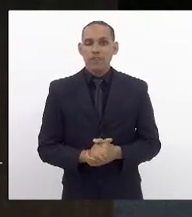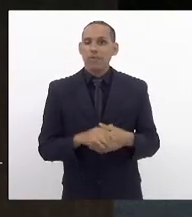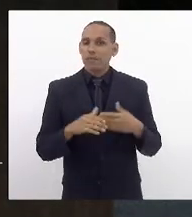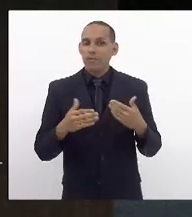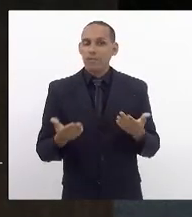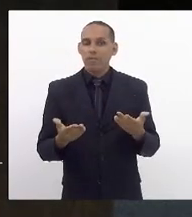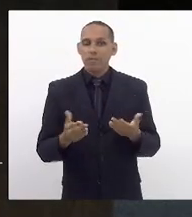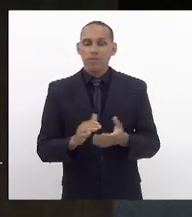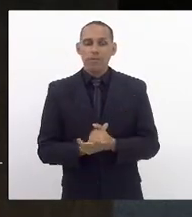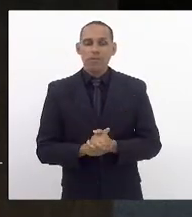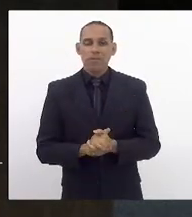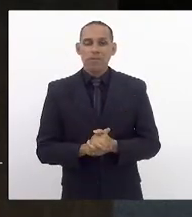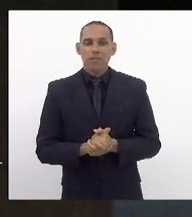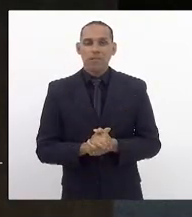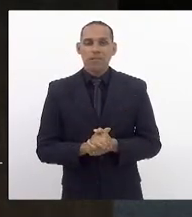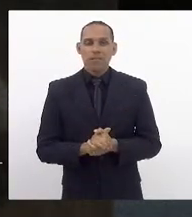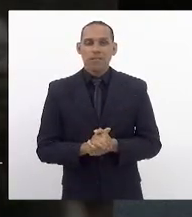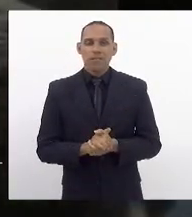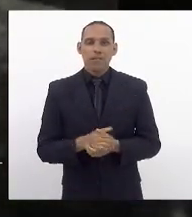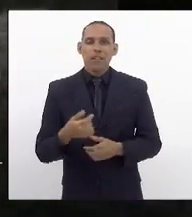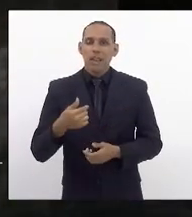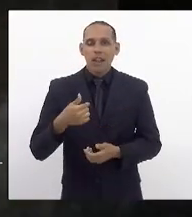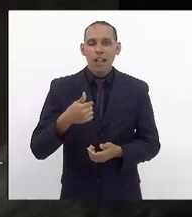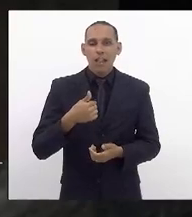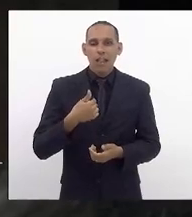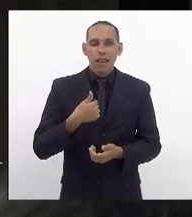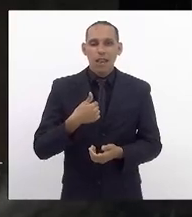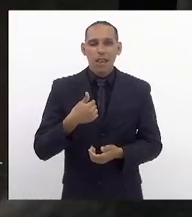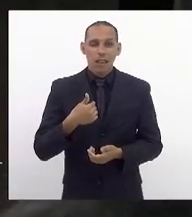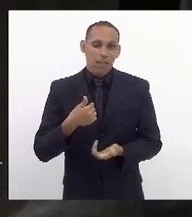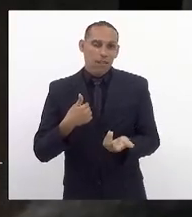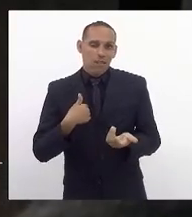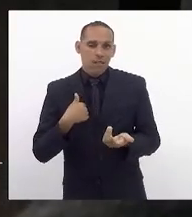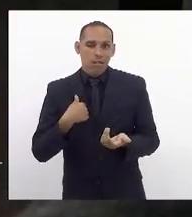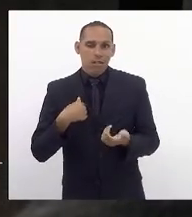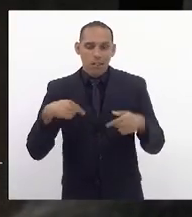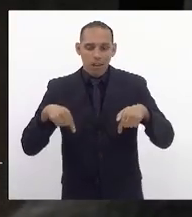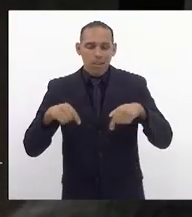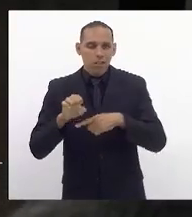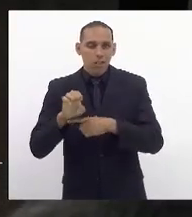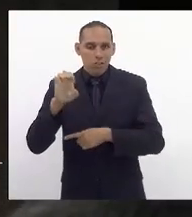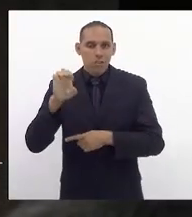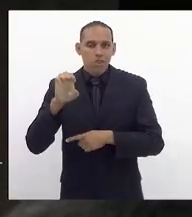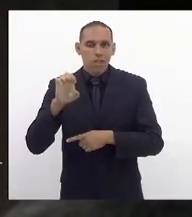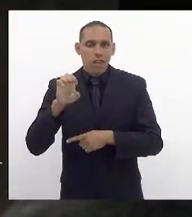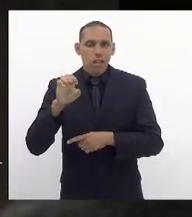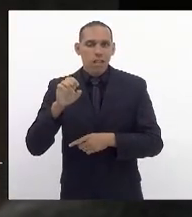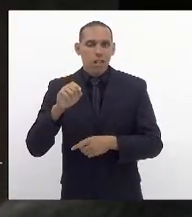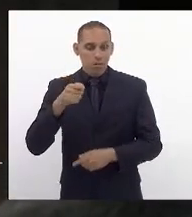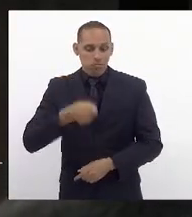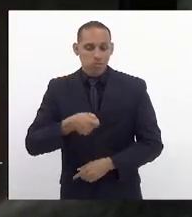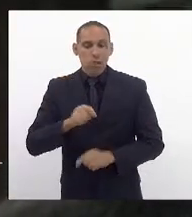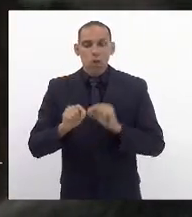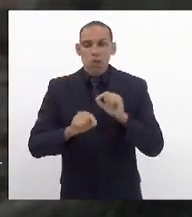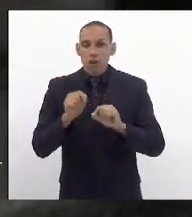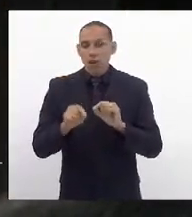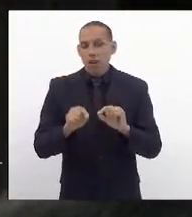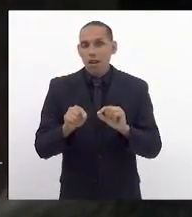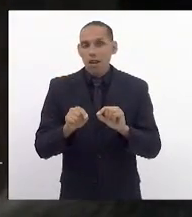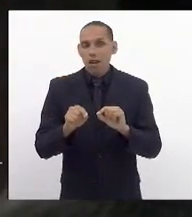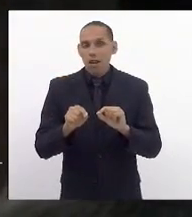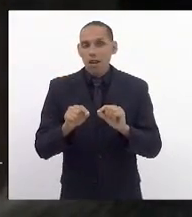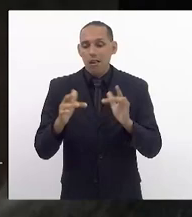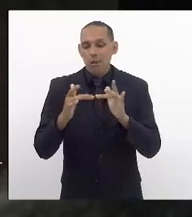estou como dever do Estado incluir a conectividade para que as